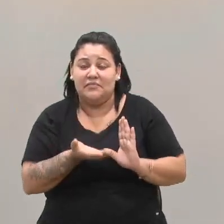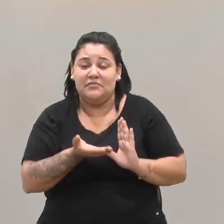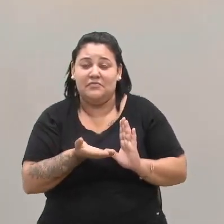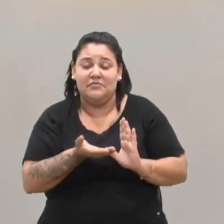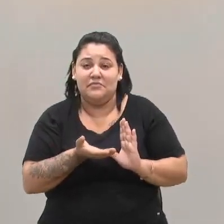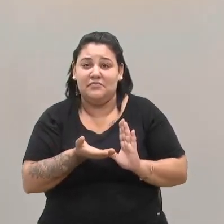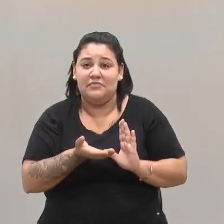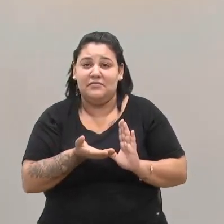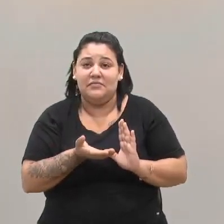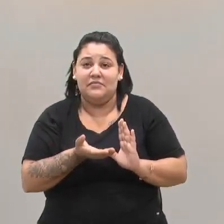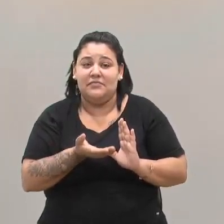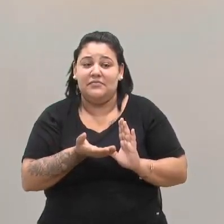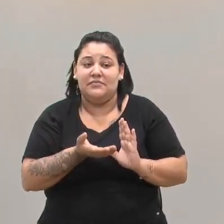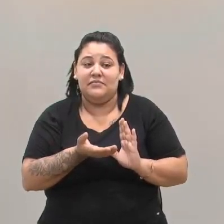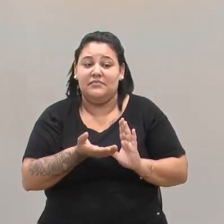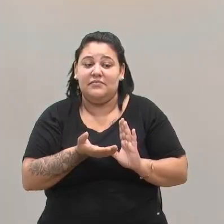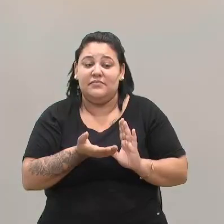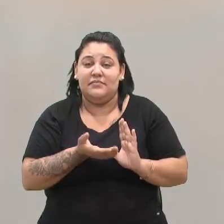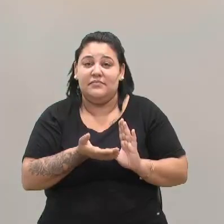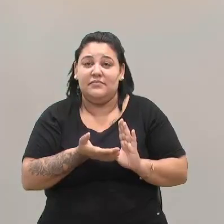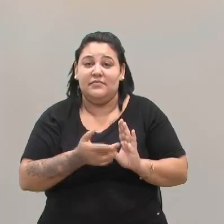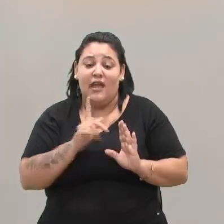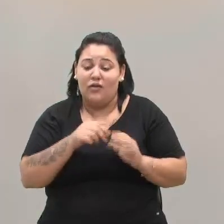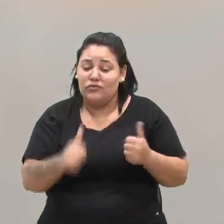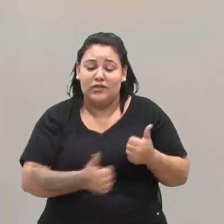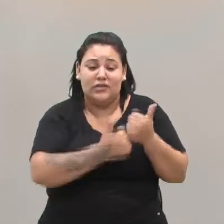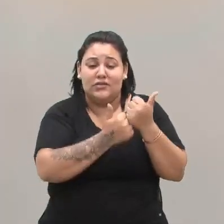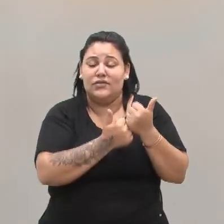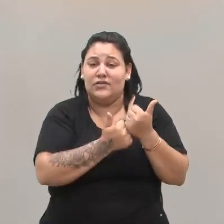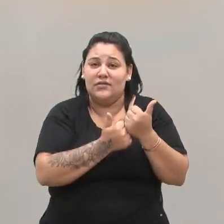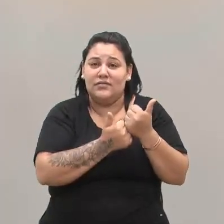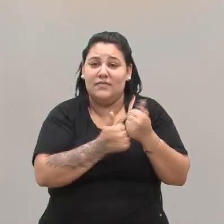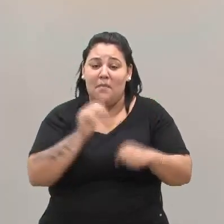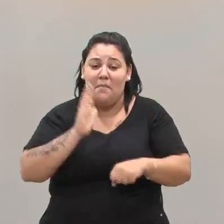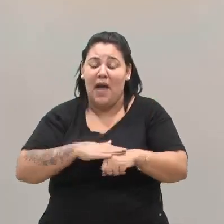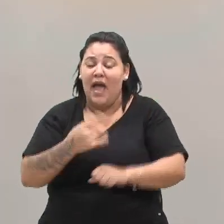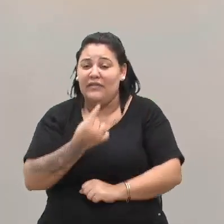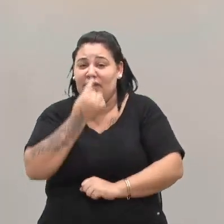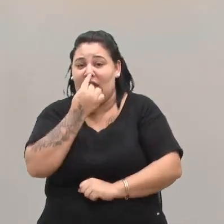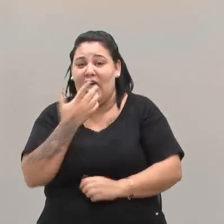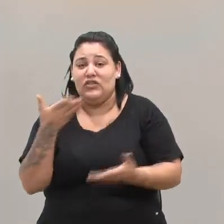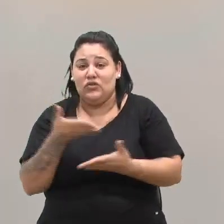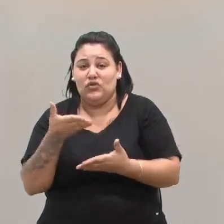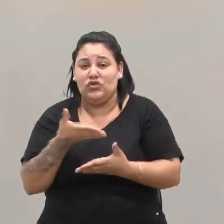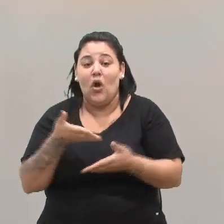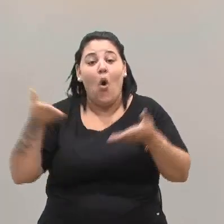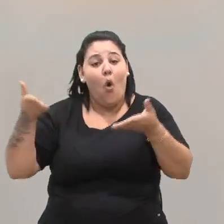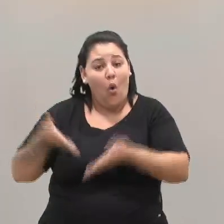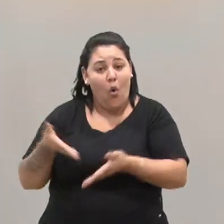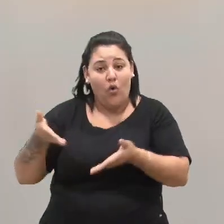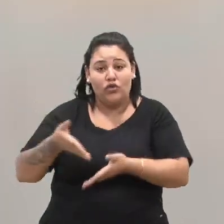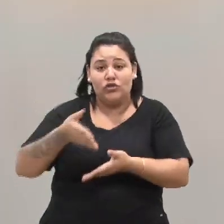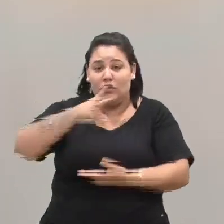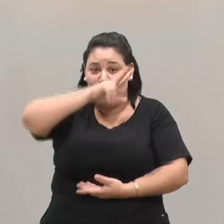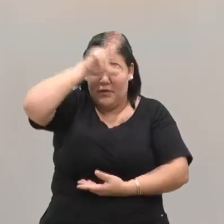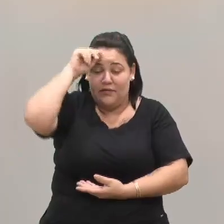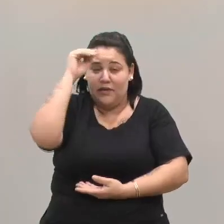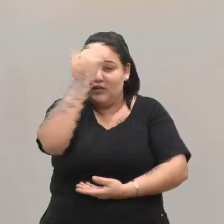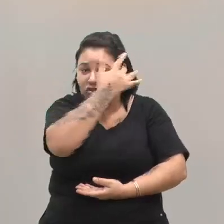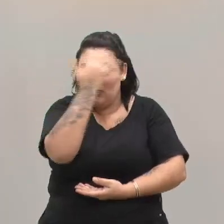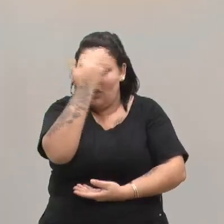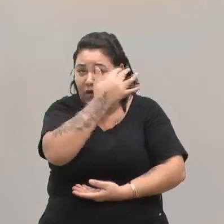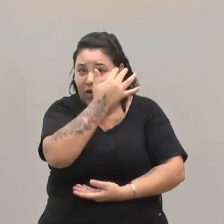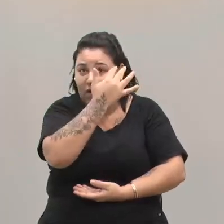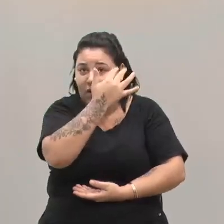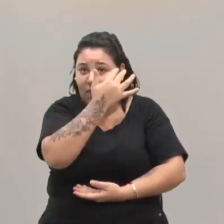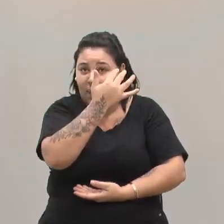ele é um dos antecessores, é um dos mais próximos. Hoje o prefeito Adiló, ele foi antecedido pelo